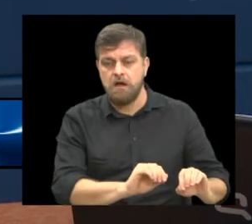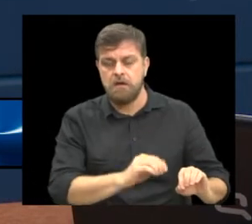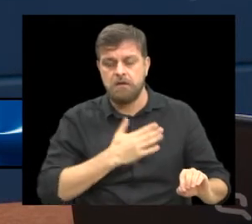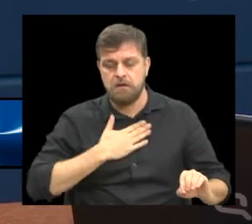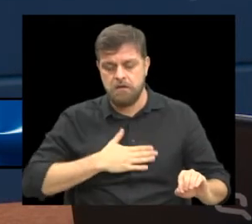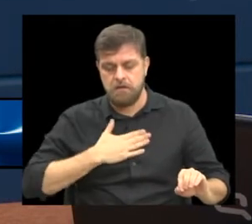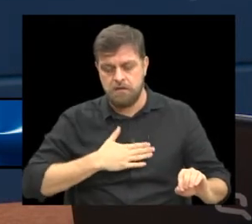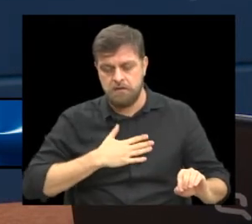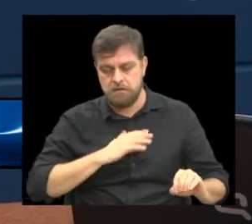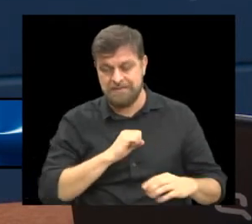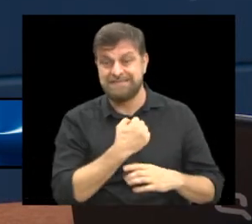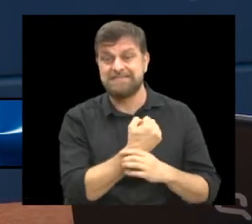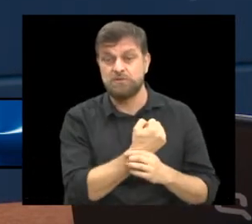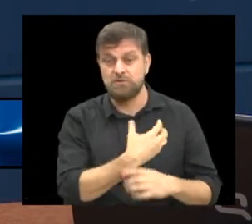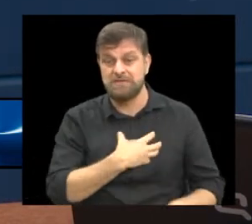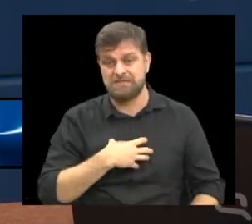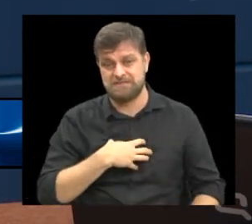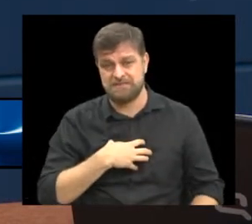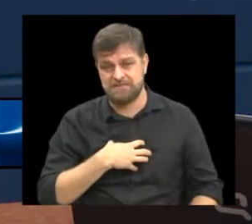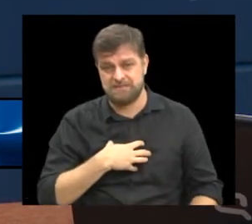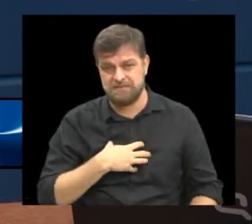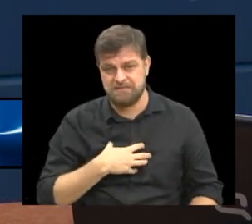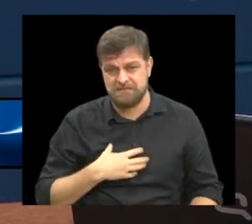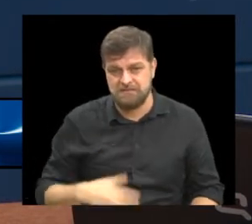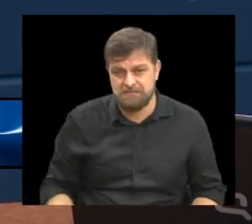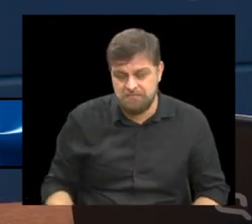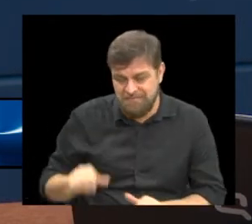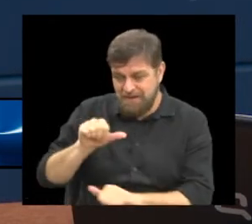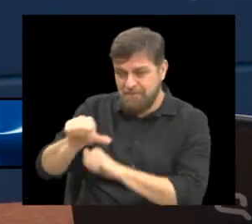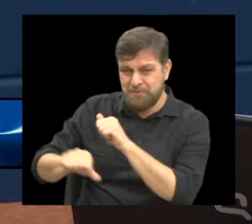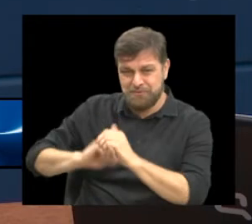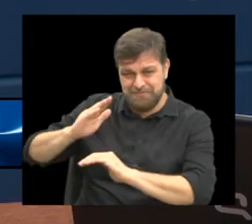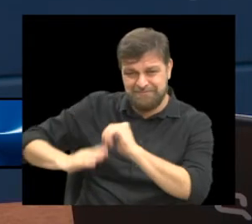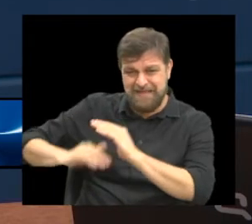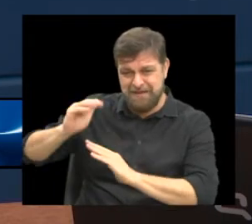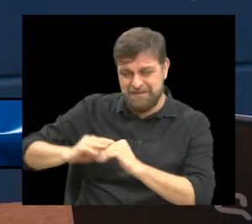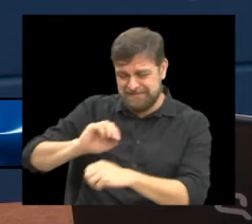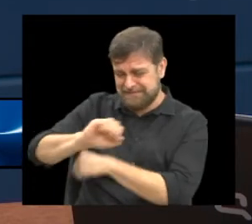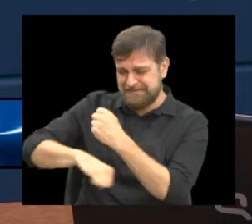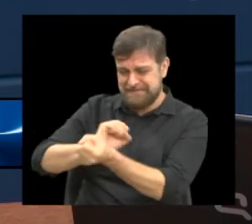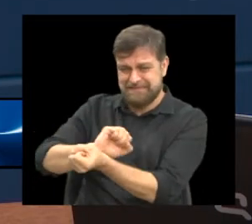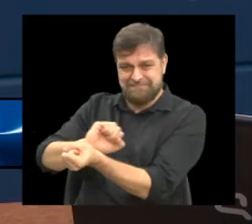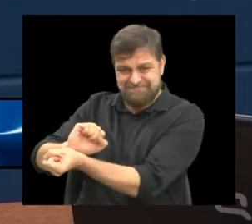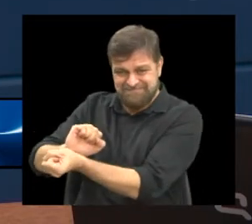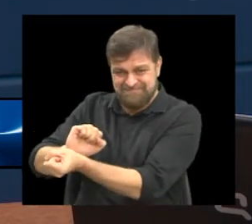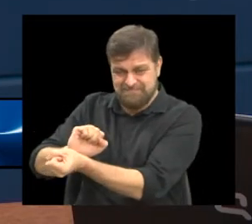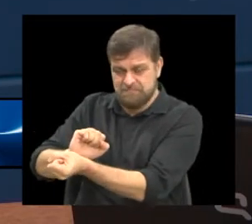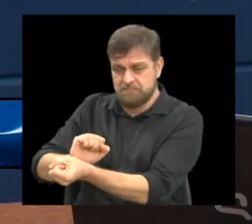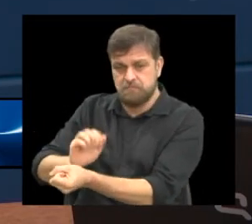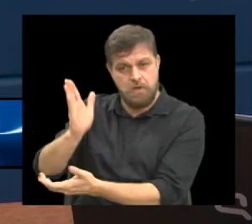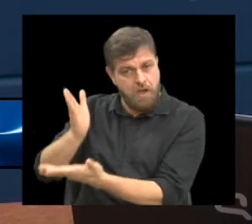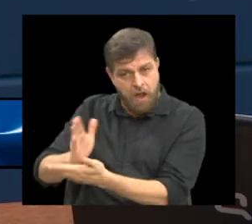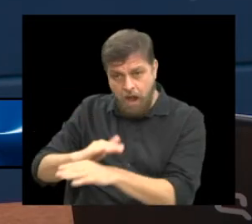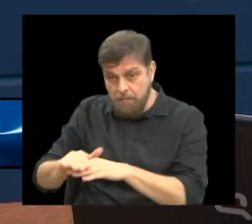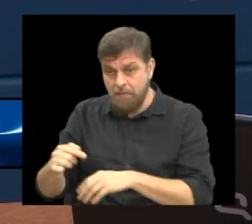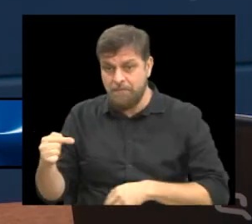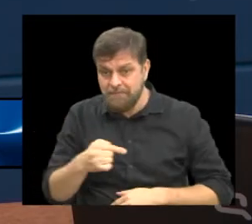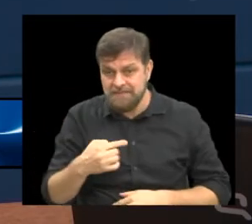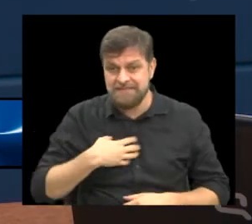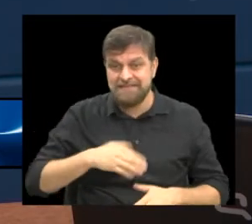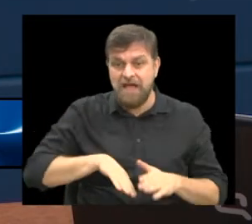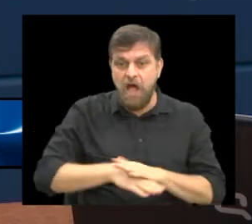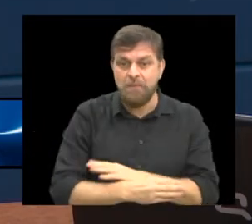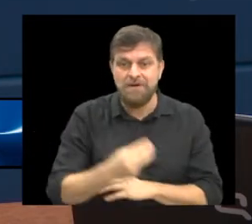sente mais seguro. Então, reverteu-se a situação, hoje ele não é amarrado, mas não se reverteu